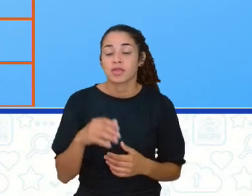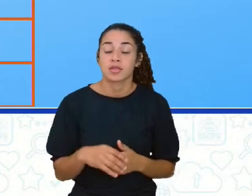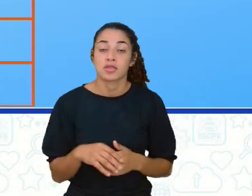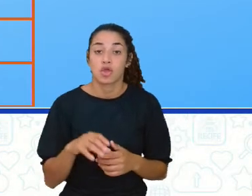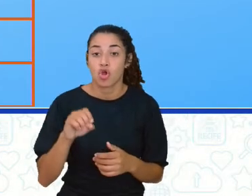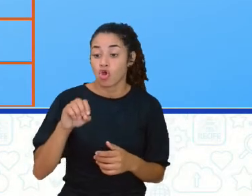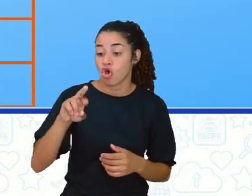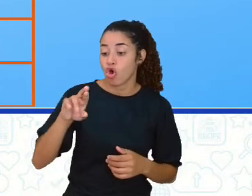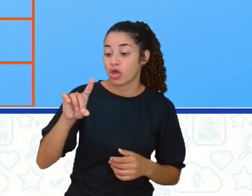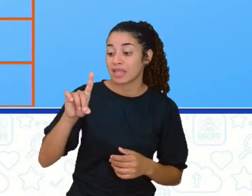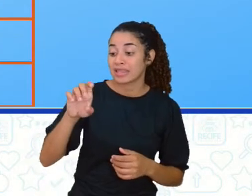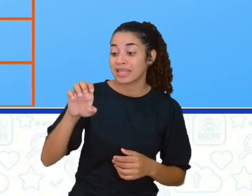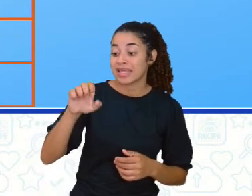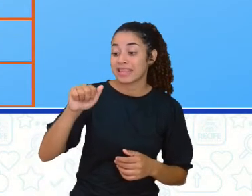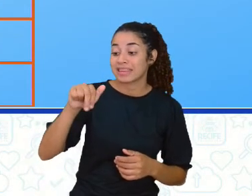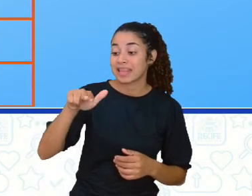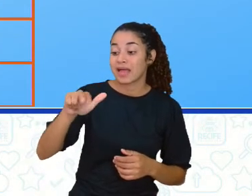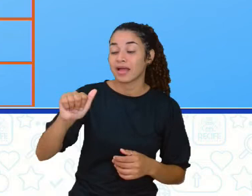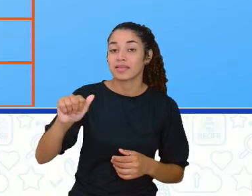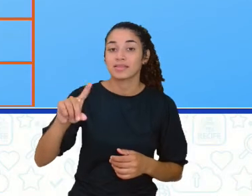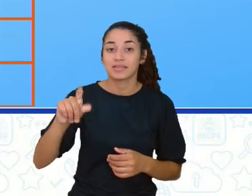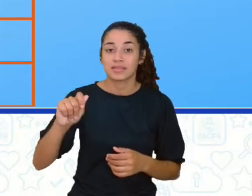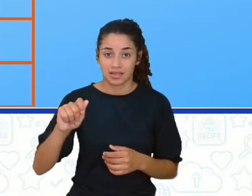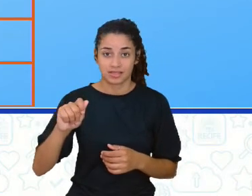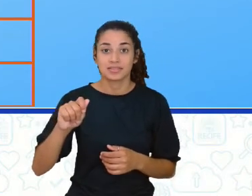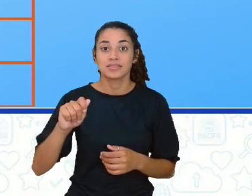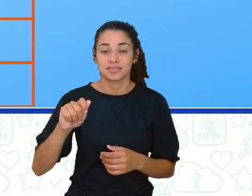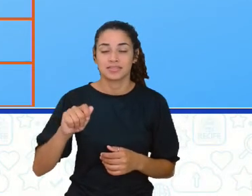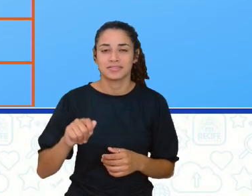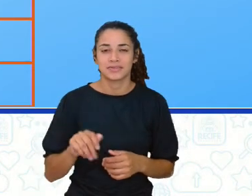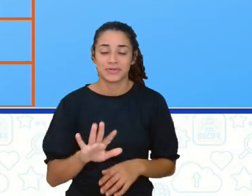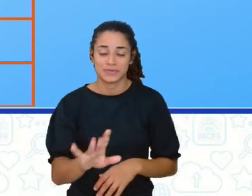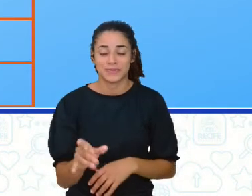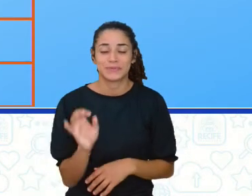Isso, o eixo das ordenadas. Gente,